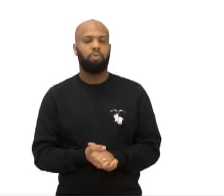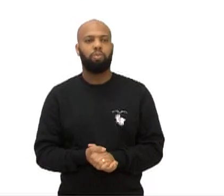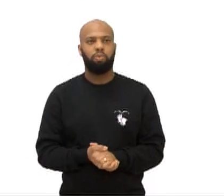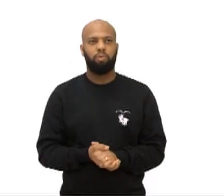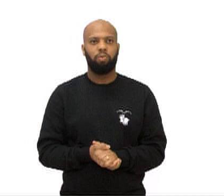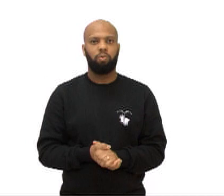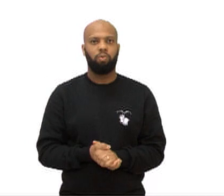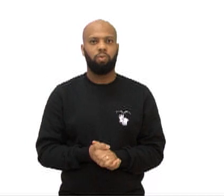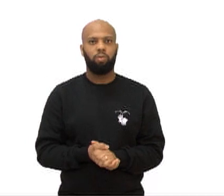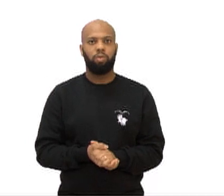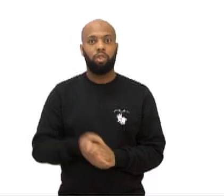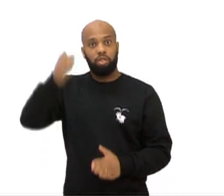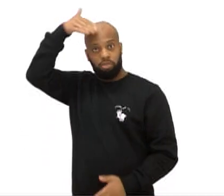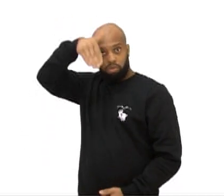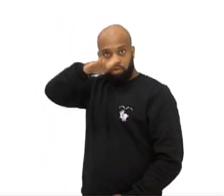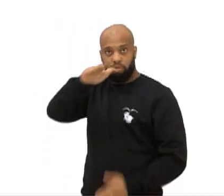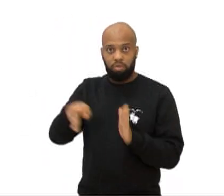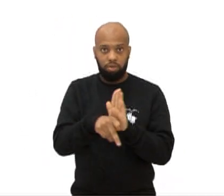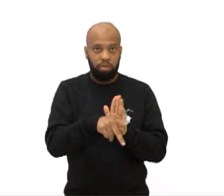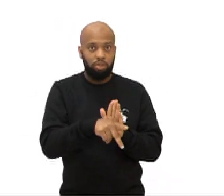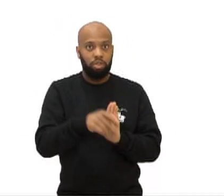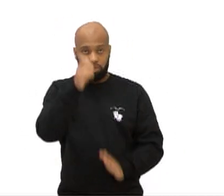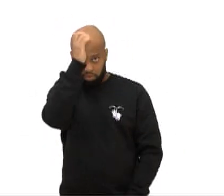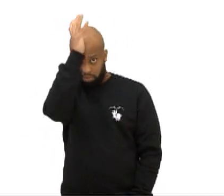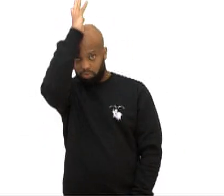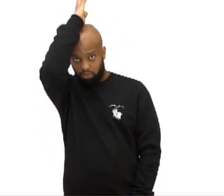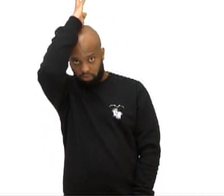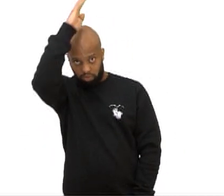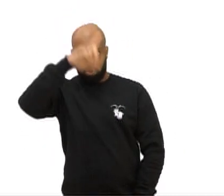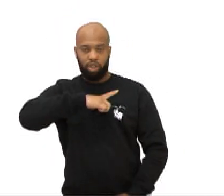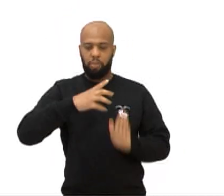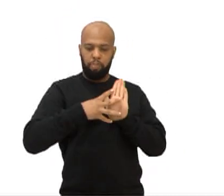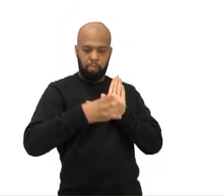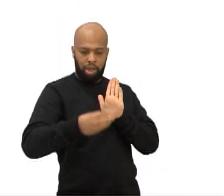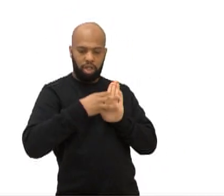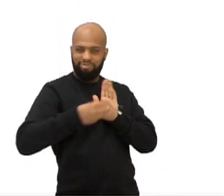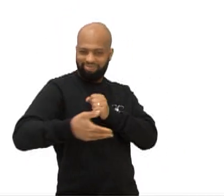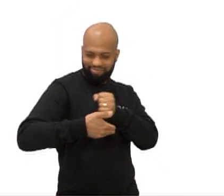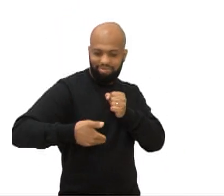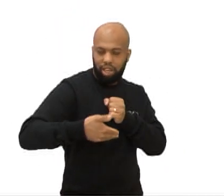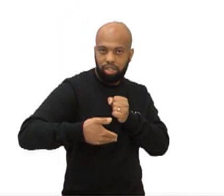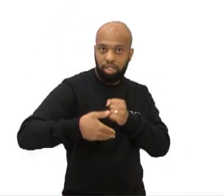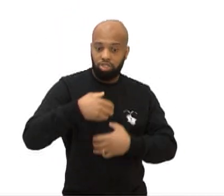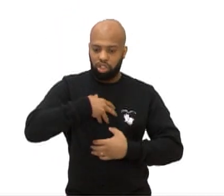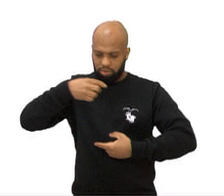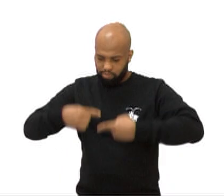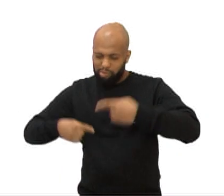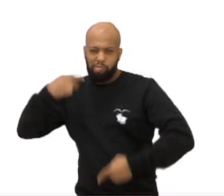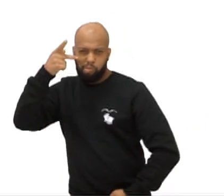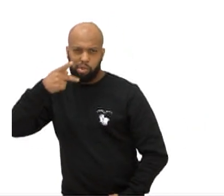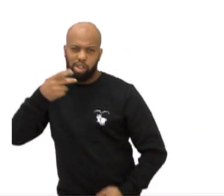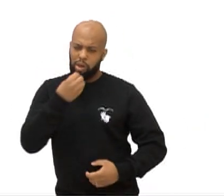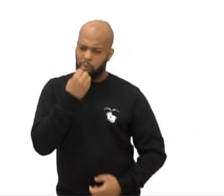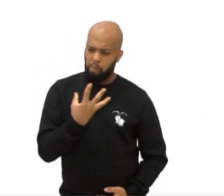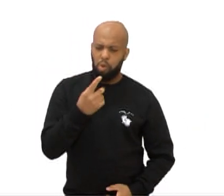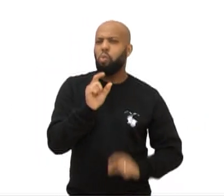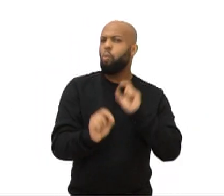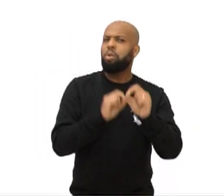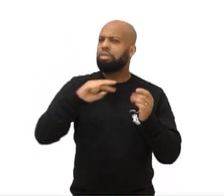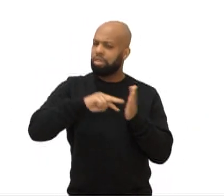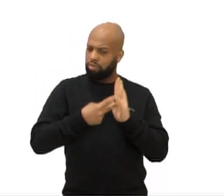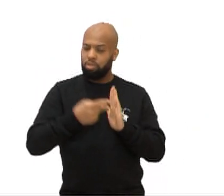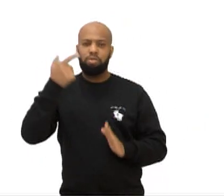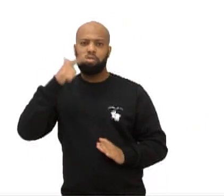Então, a República Romana é que vai ser tomada como modelo. Uma política eficiente é aquela que consegue